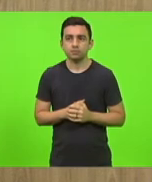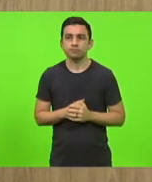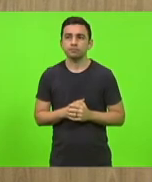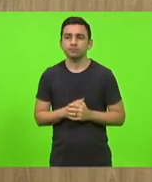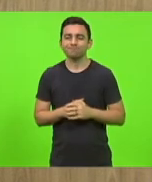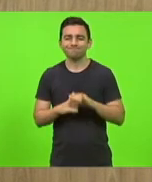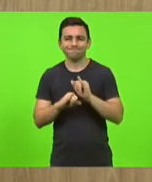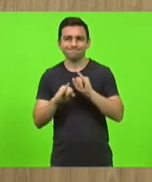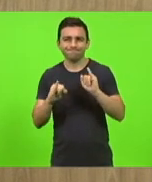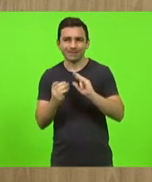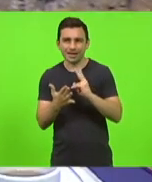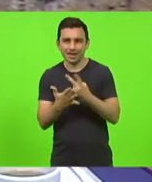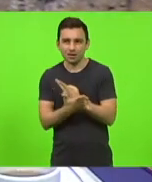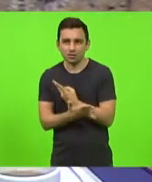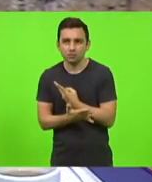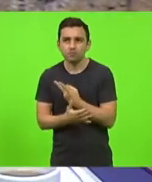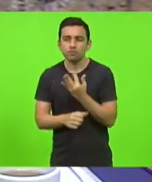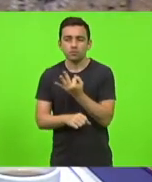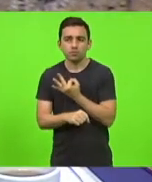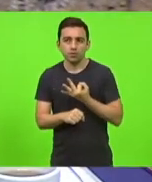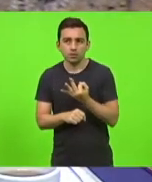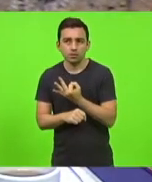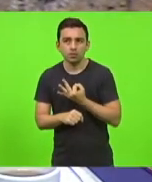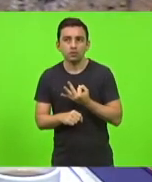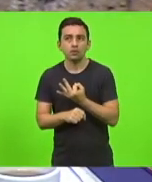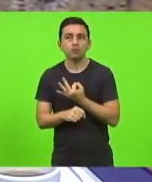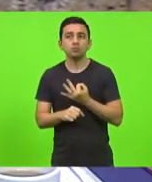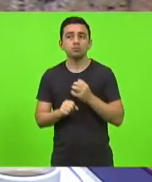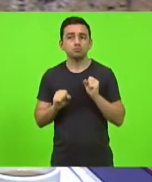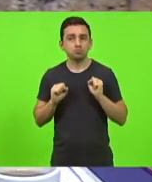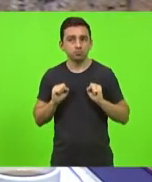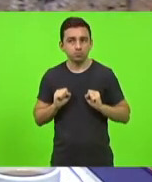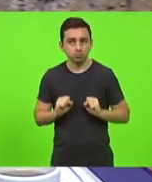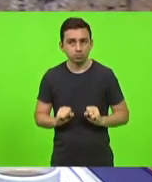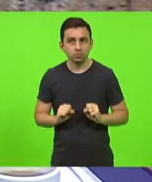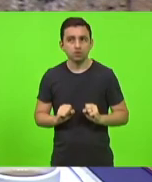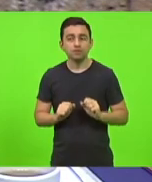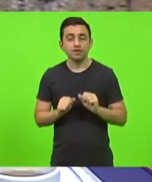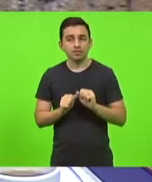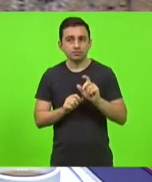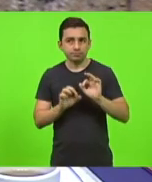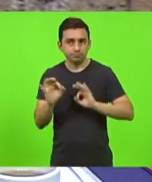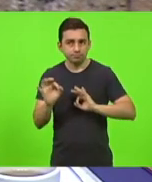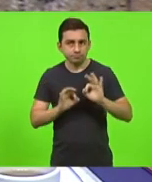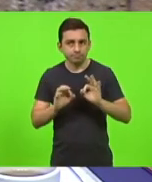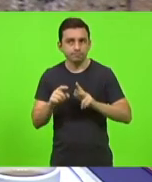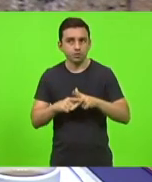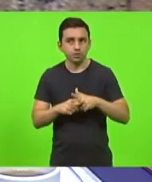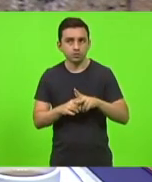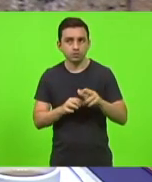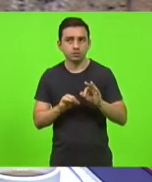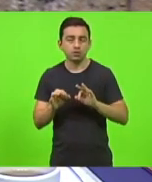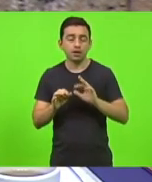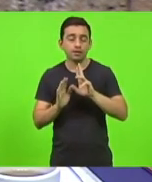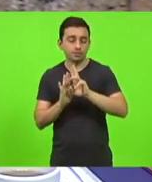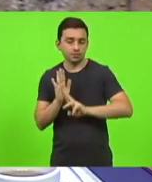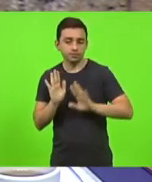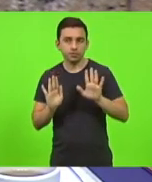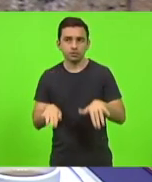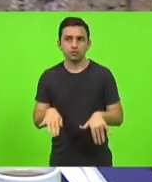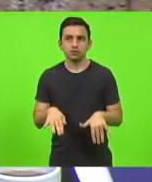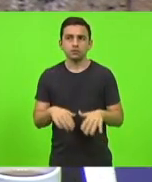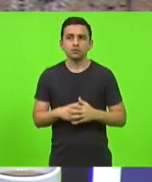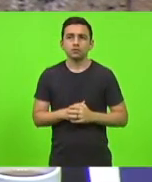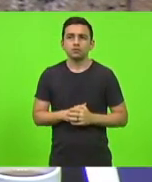erro formal, sem possibilidade, inclusive, de fazer a devida correção na redação final. Por isso que solicito